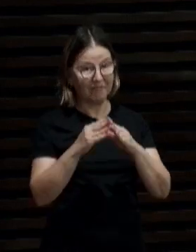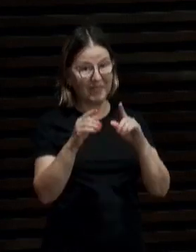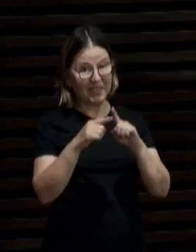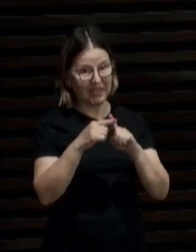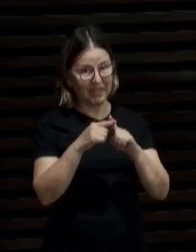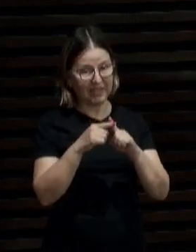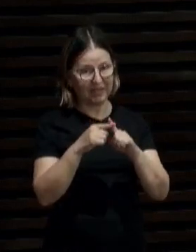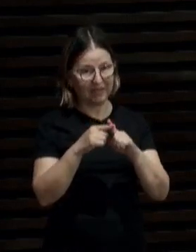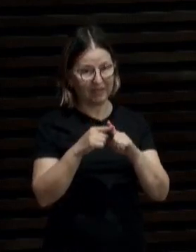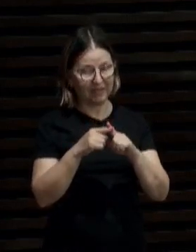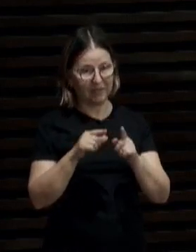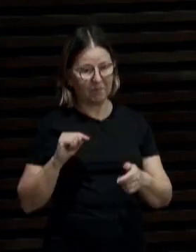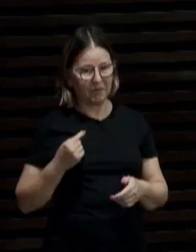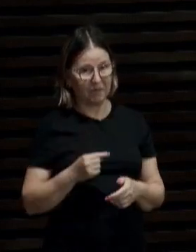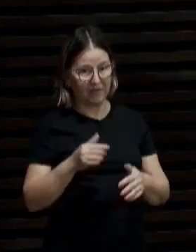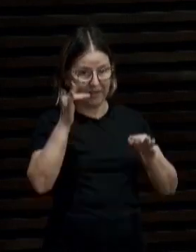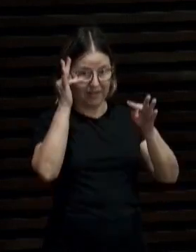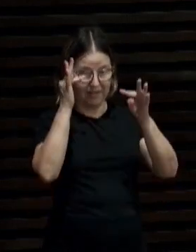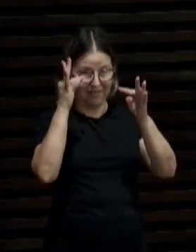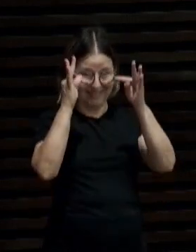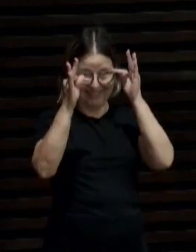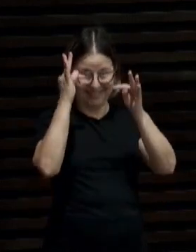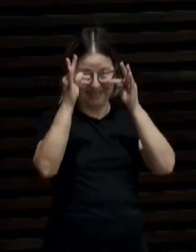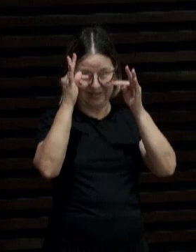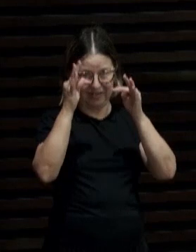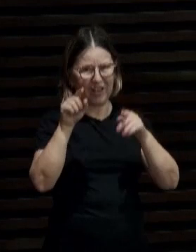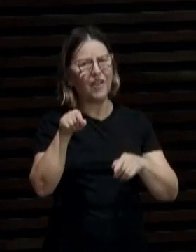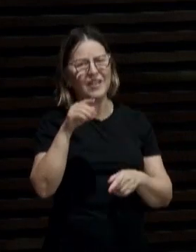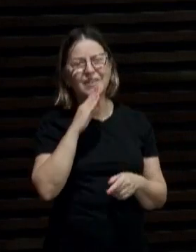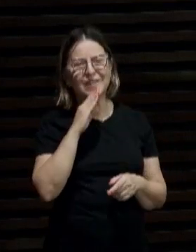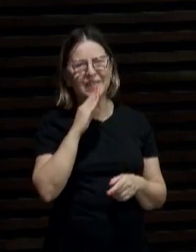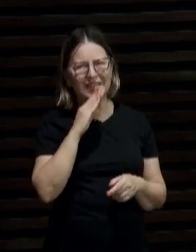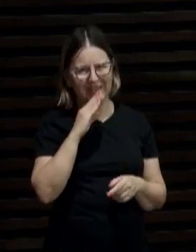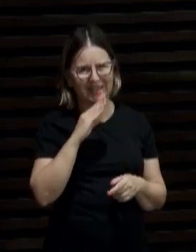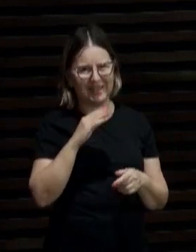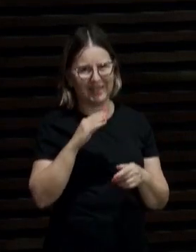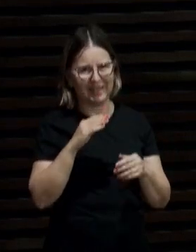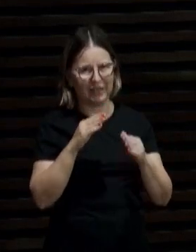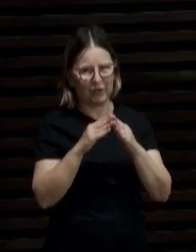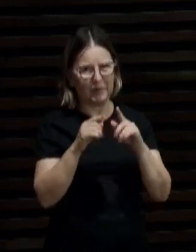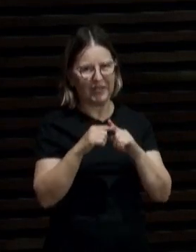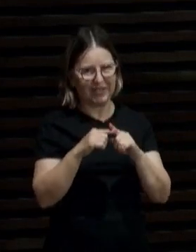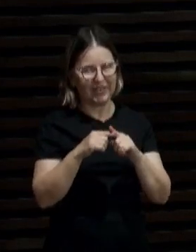profundamente teológica, você conhece uma igreja assim? Você identificou ou não?